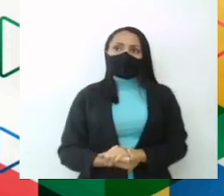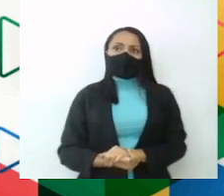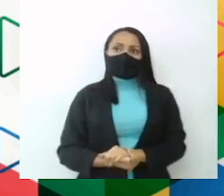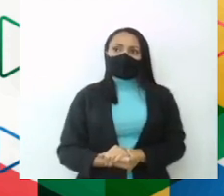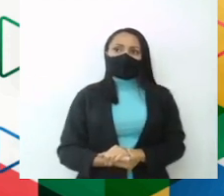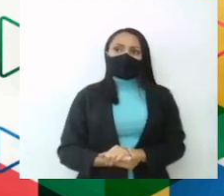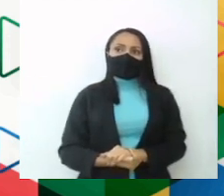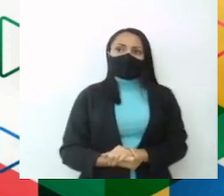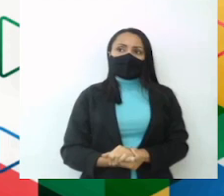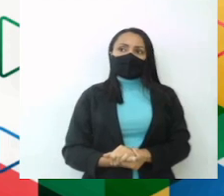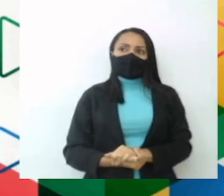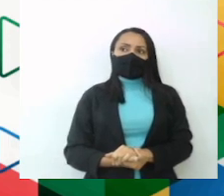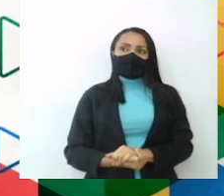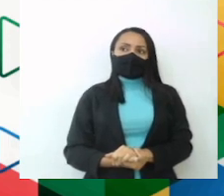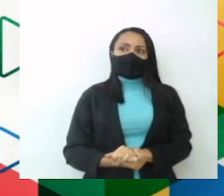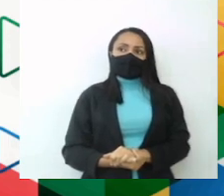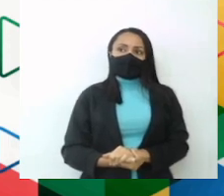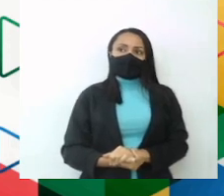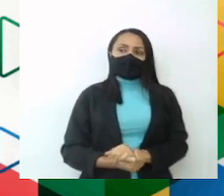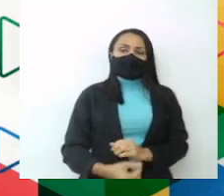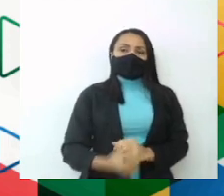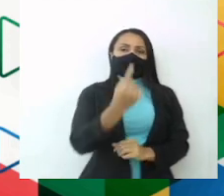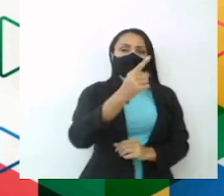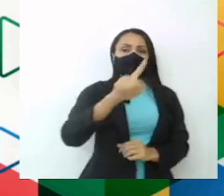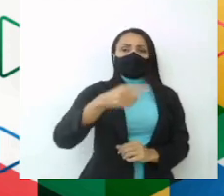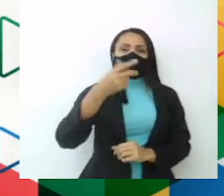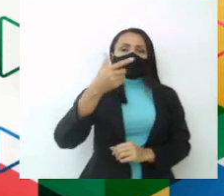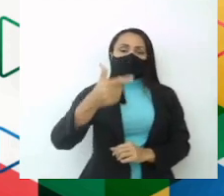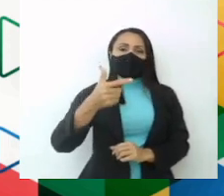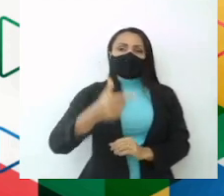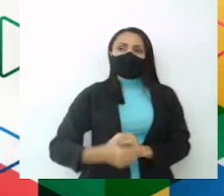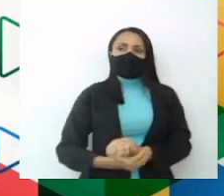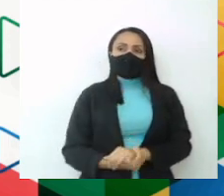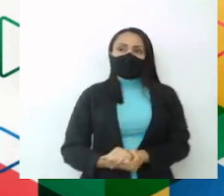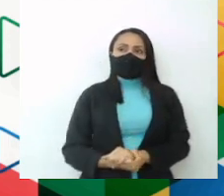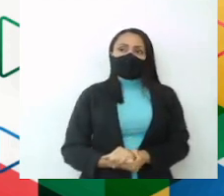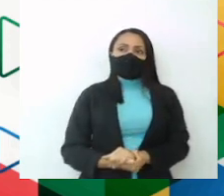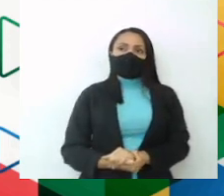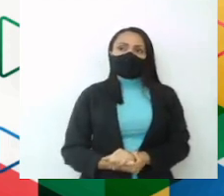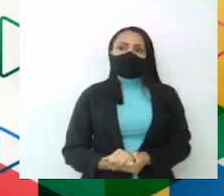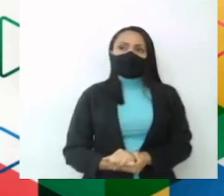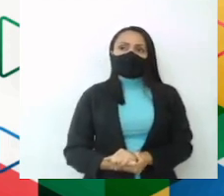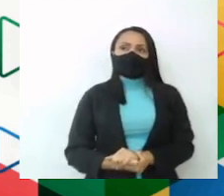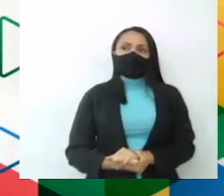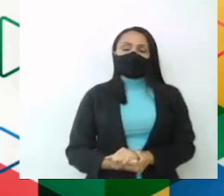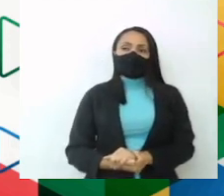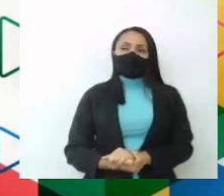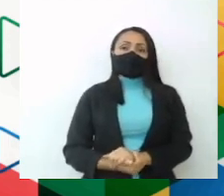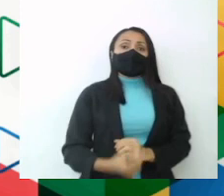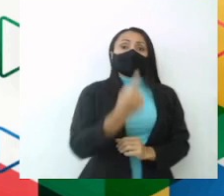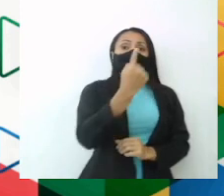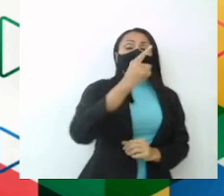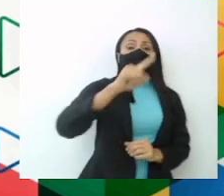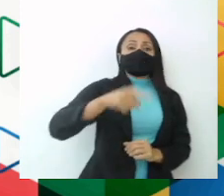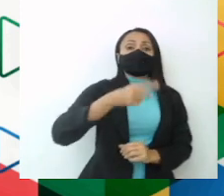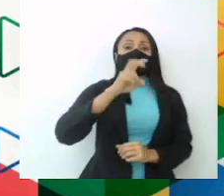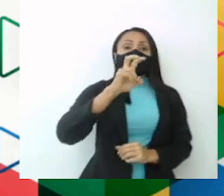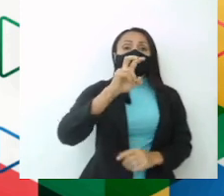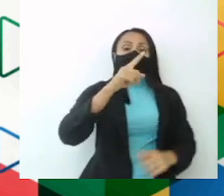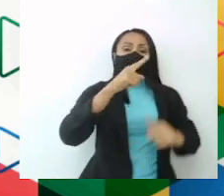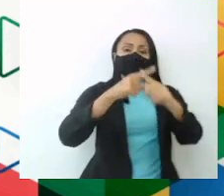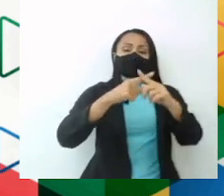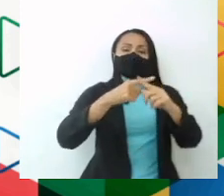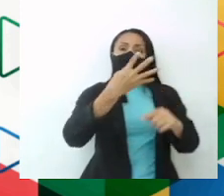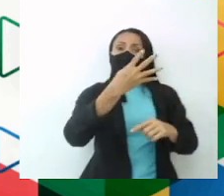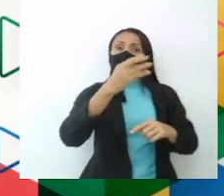breve ele vai vir aqui para baixo dividindo. E vai ficar 1,5 vezes